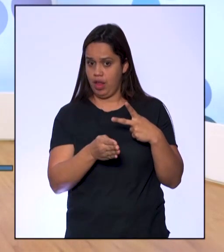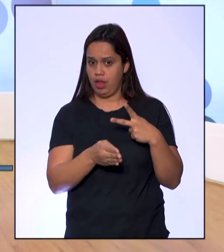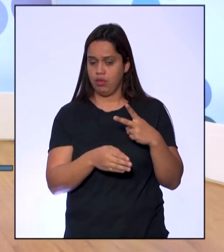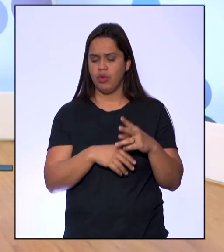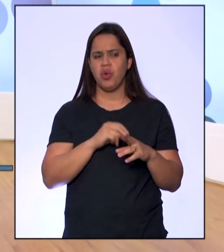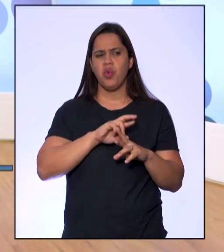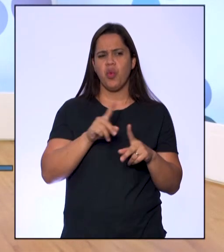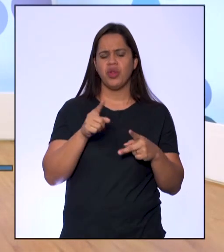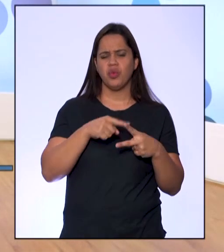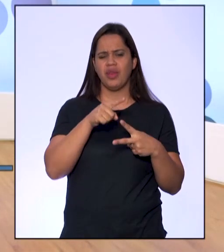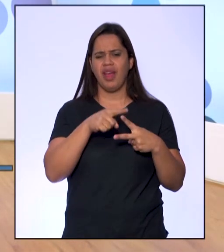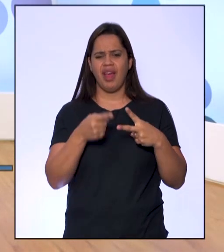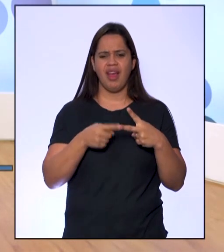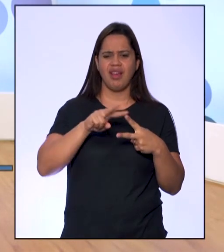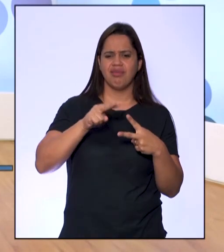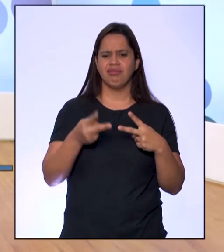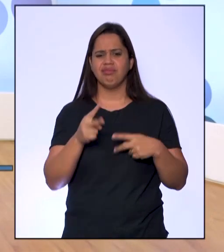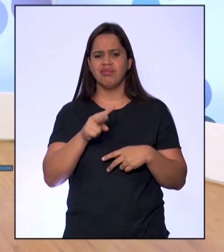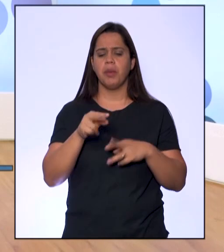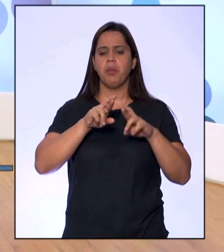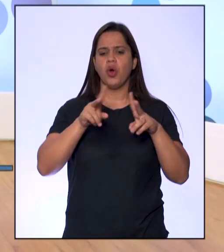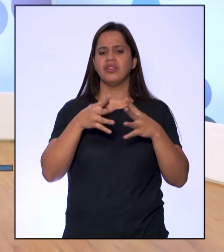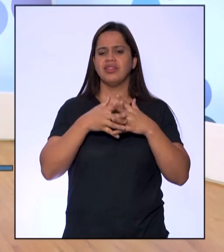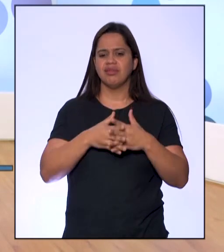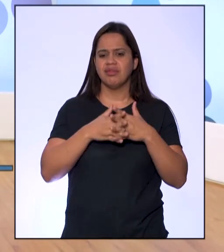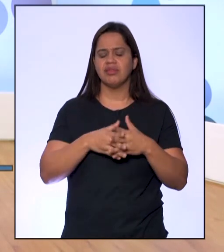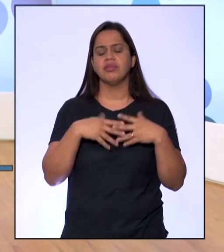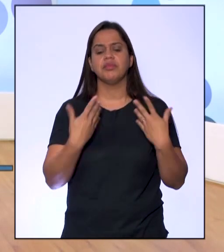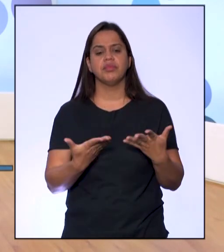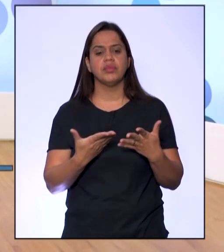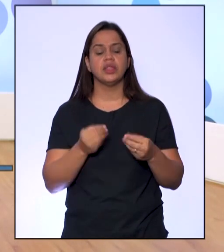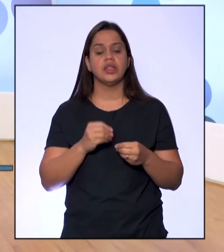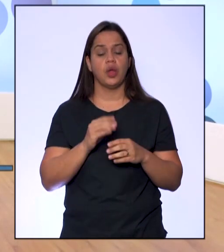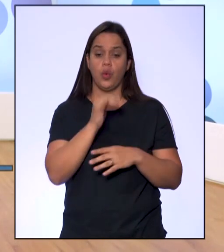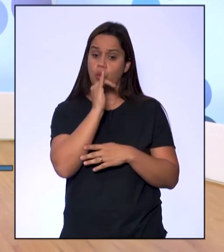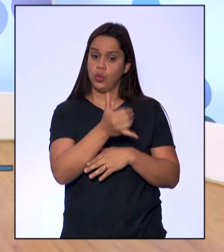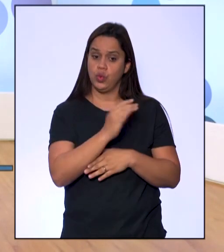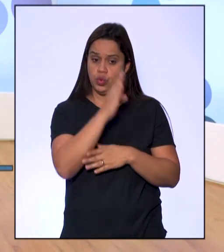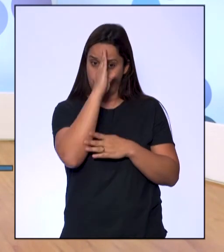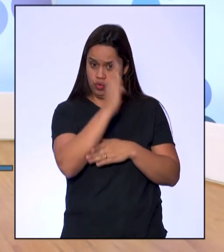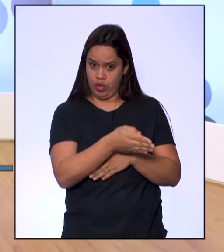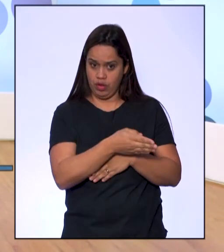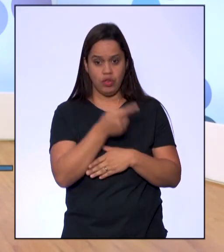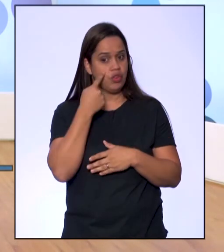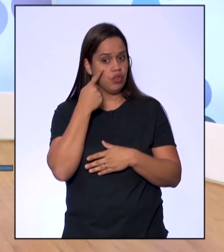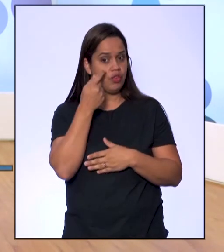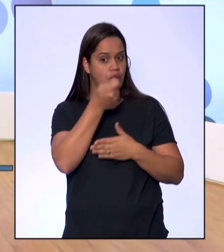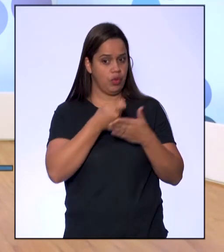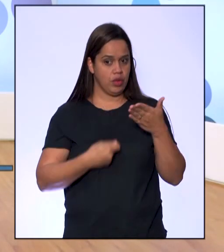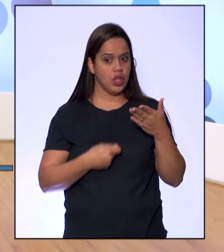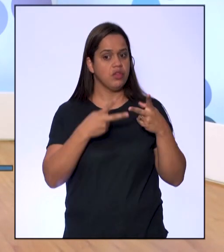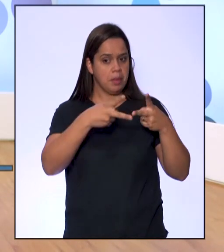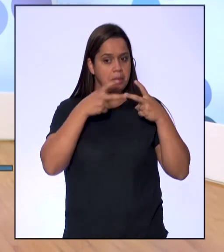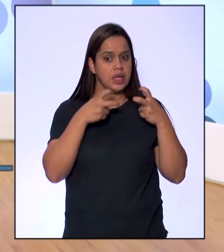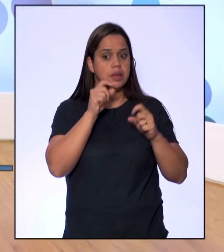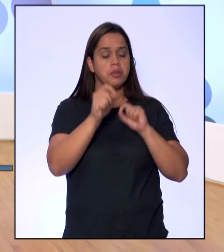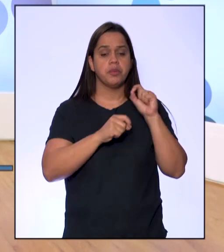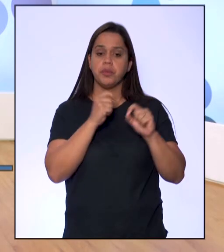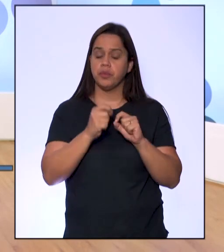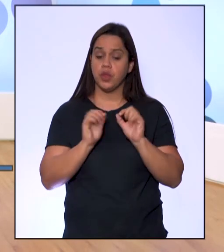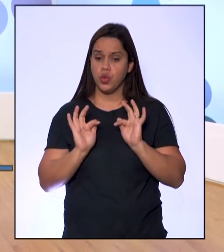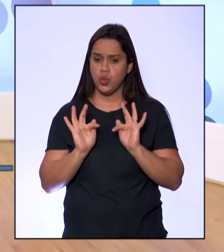citação e quando é o discurso É, direto. mas o discurso direto, por exemplo, no texto, se nós retomarmos o texto, nós vamos ver que